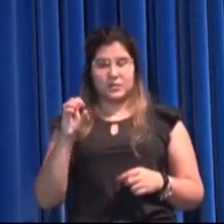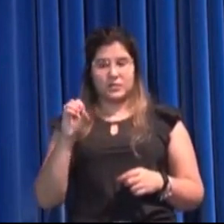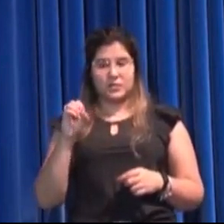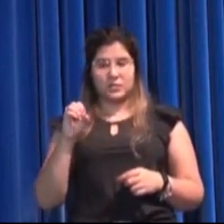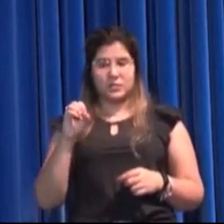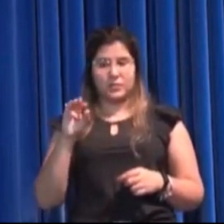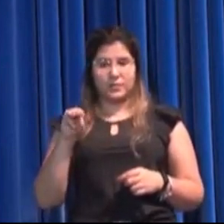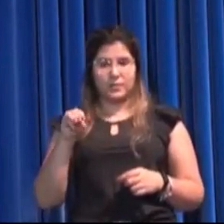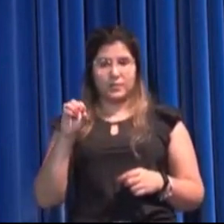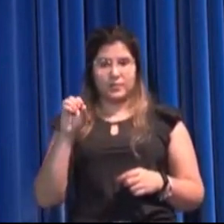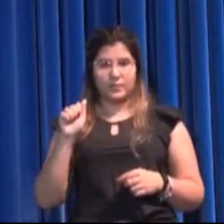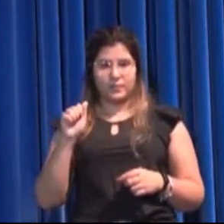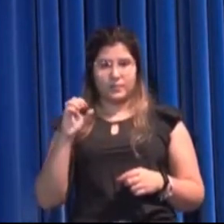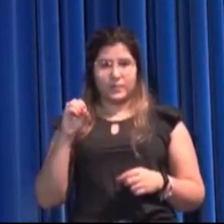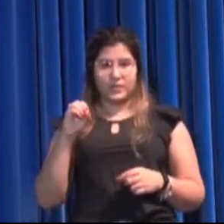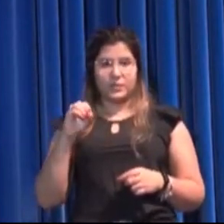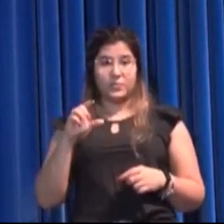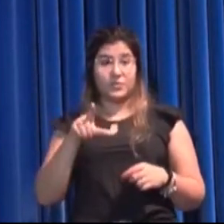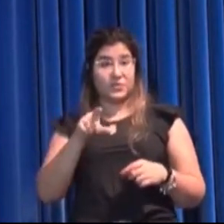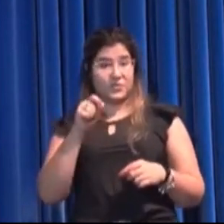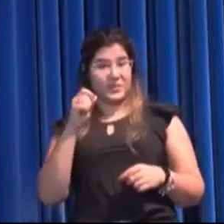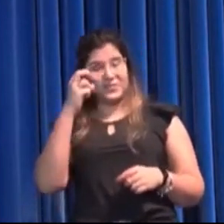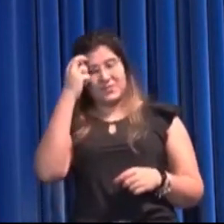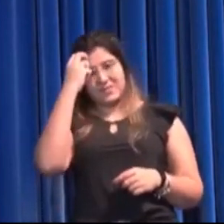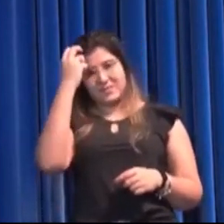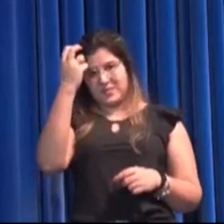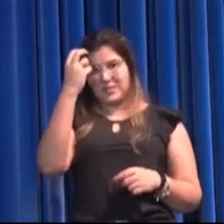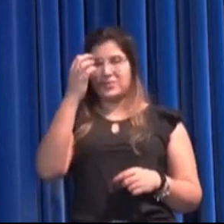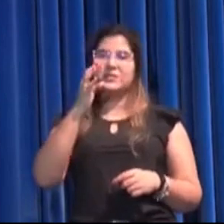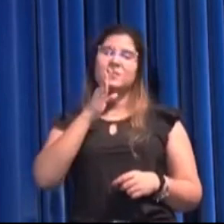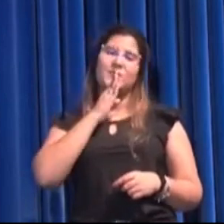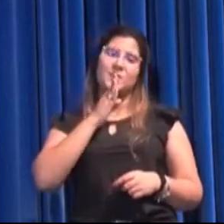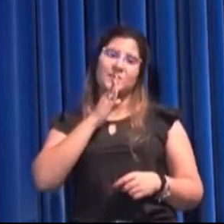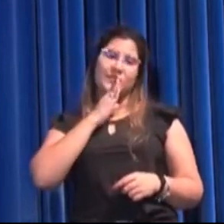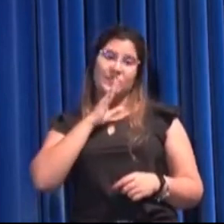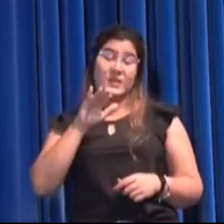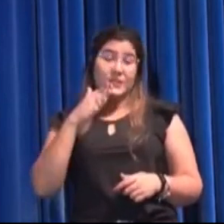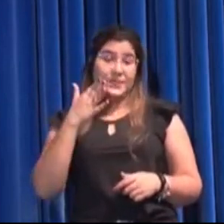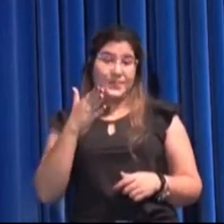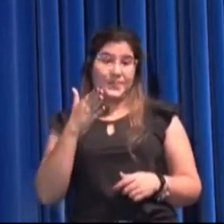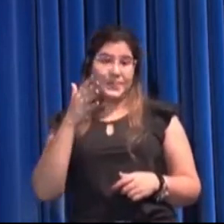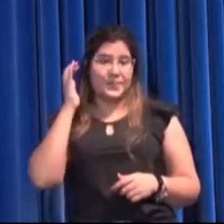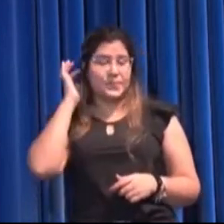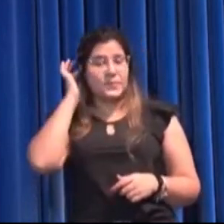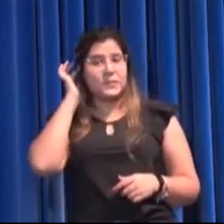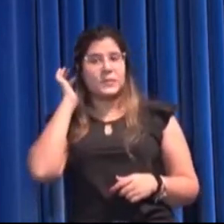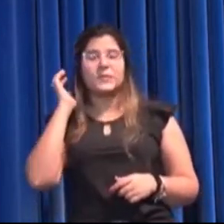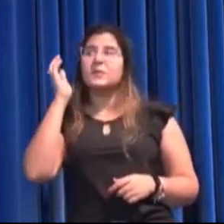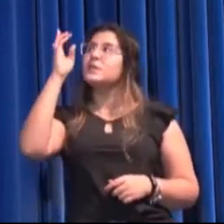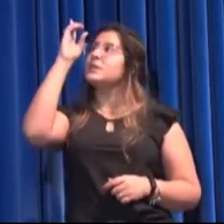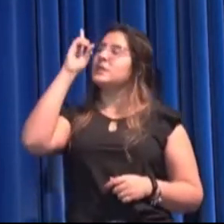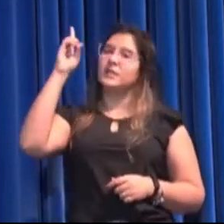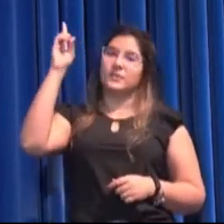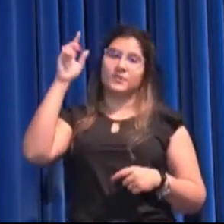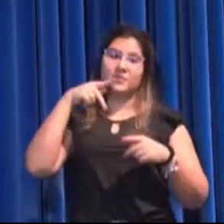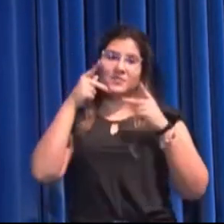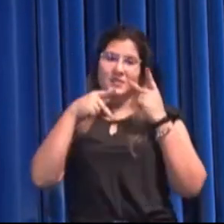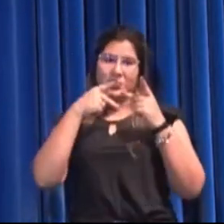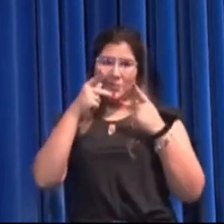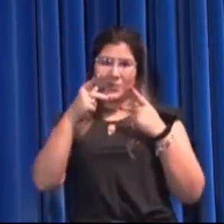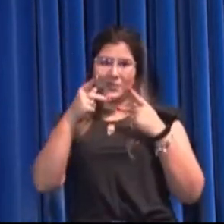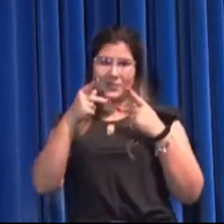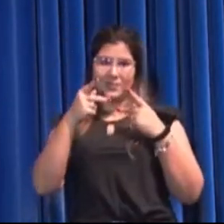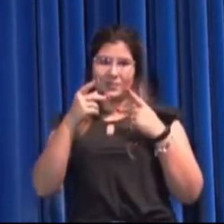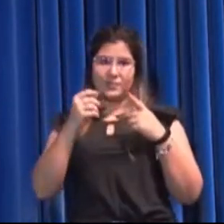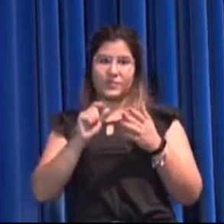escolheu sabedoria e conhecimento, então Deus disse a Salomão,